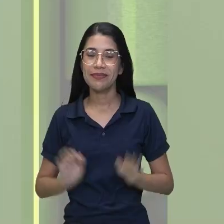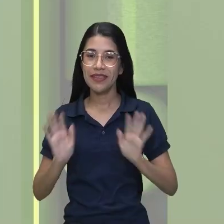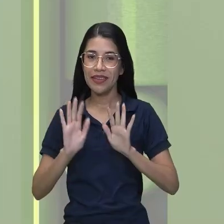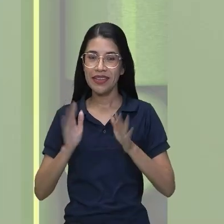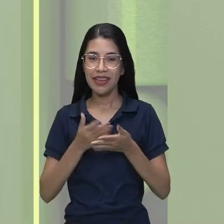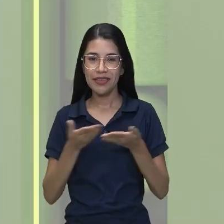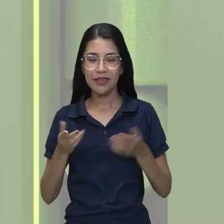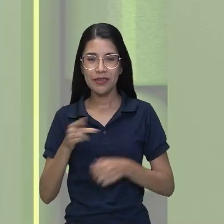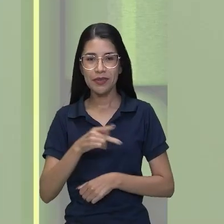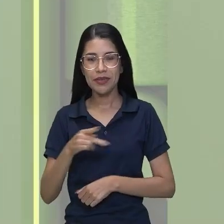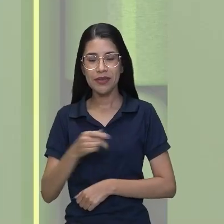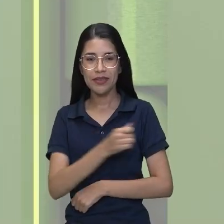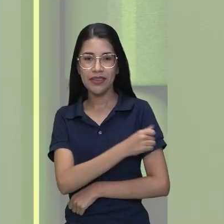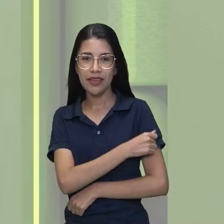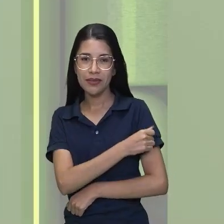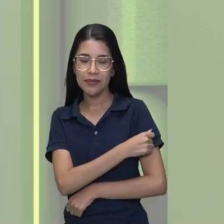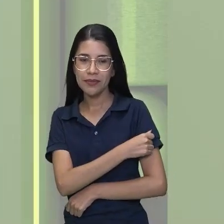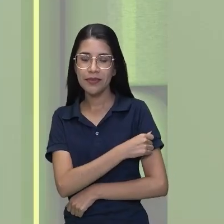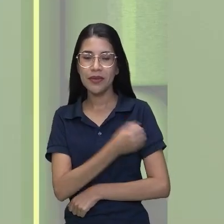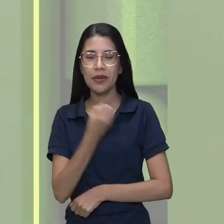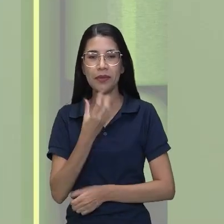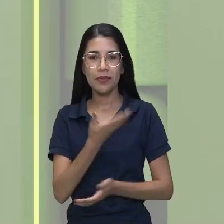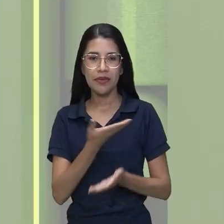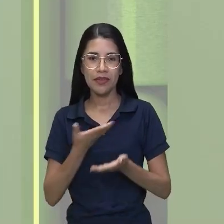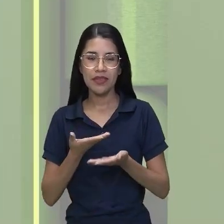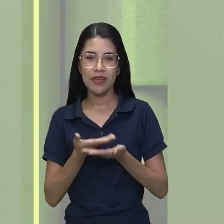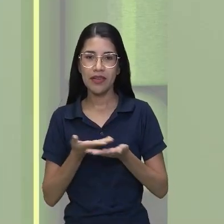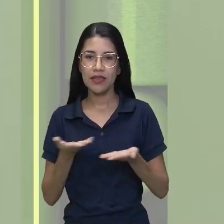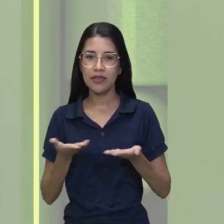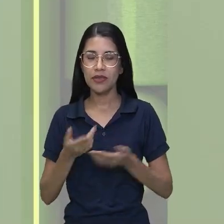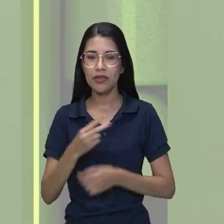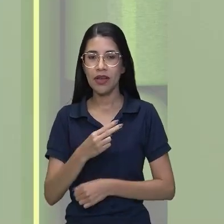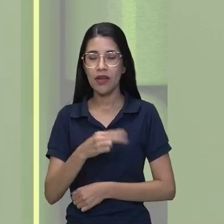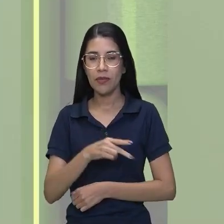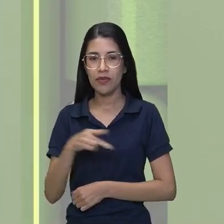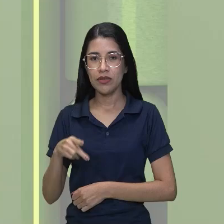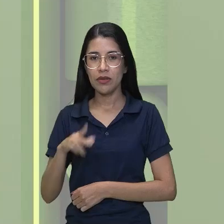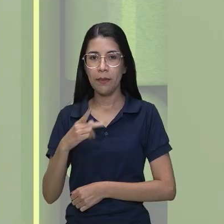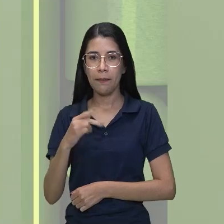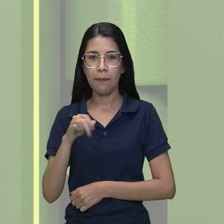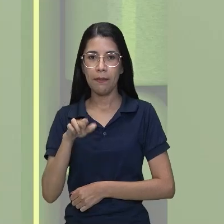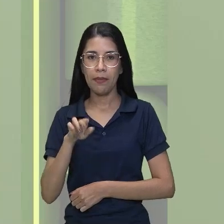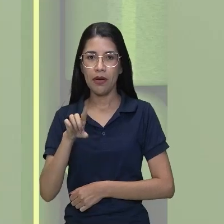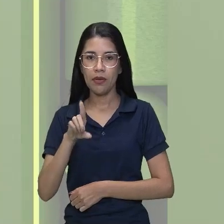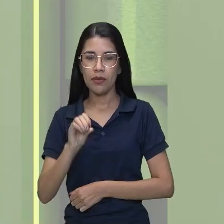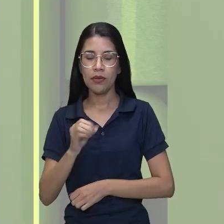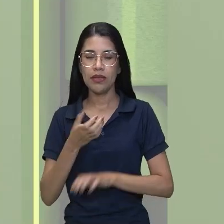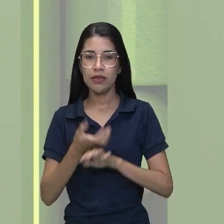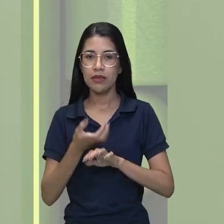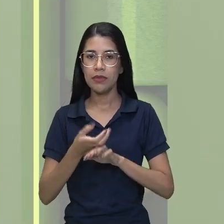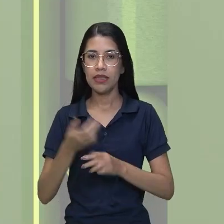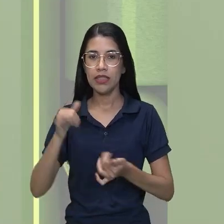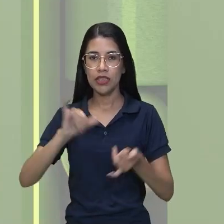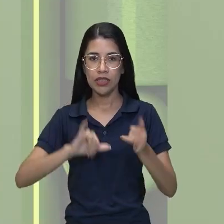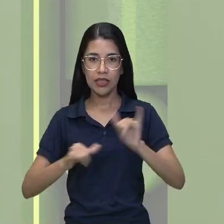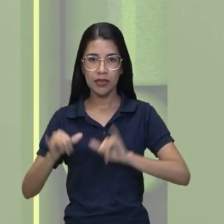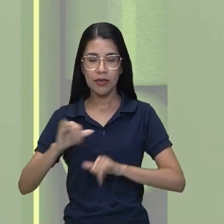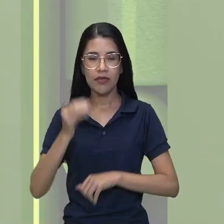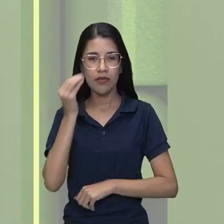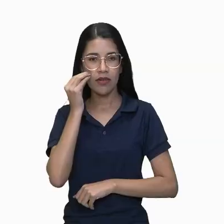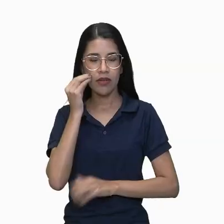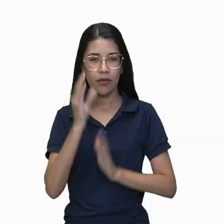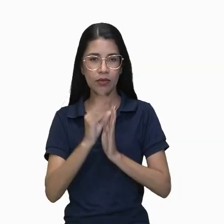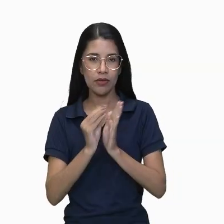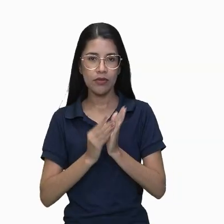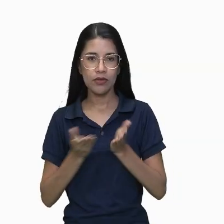Olá, professores e alunos, sejam bem-vindos. Eu sou o professor Paulo Torres, de Química, e vamos ver o que nós teremos